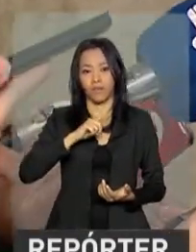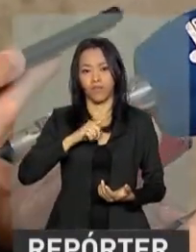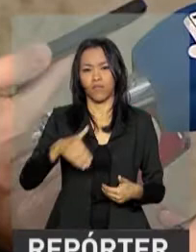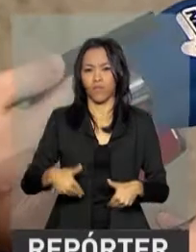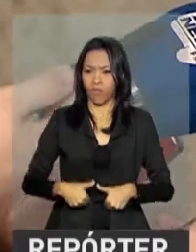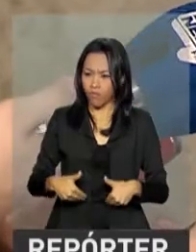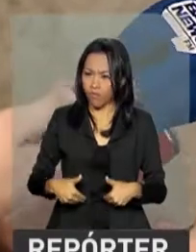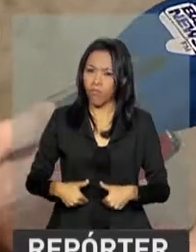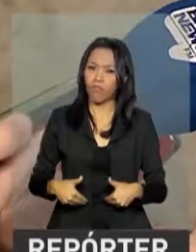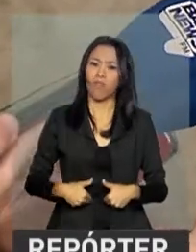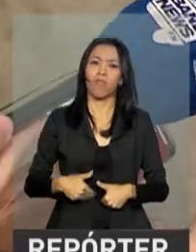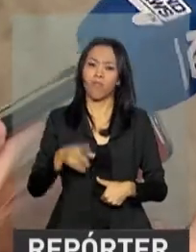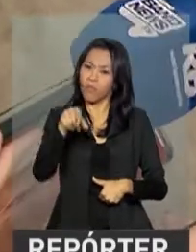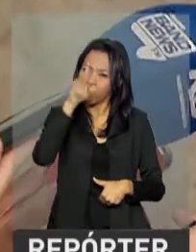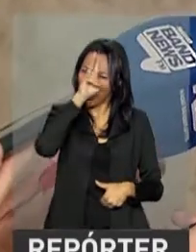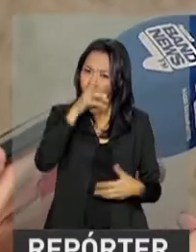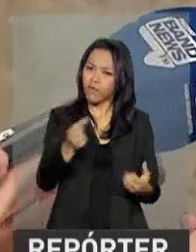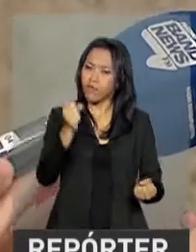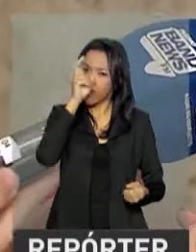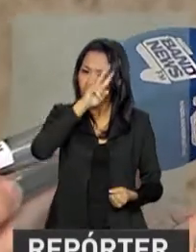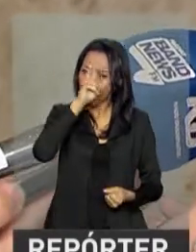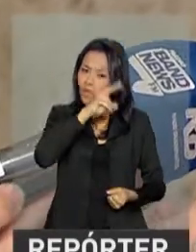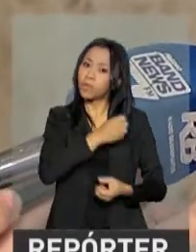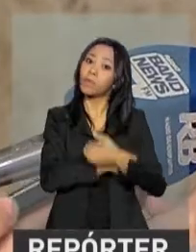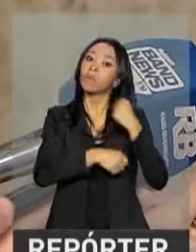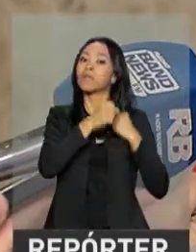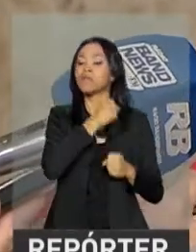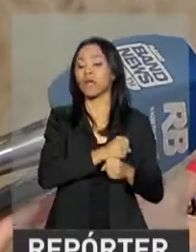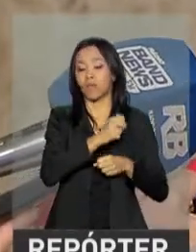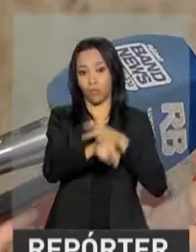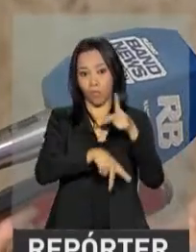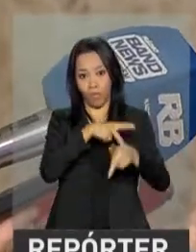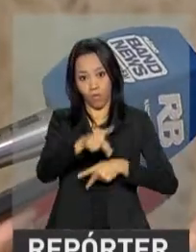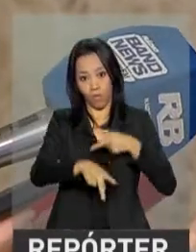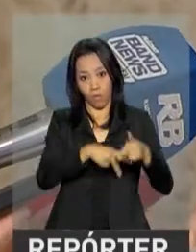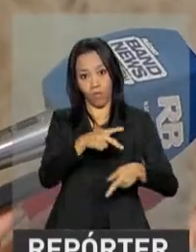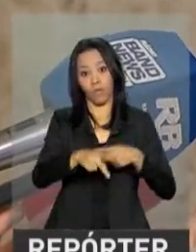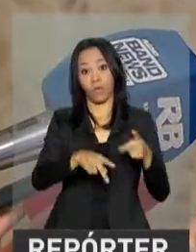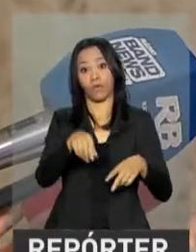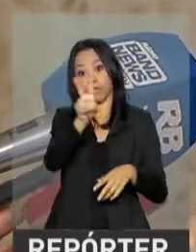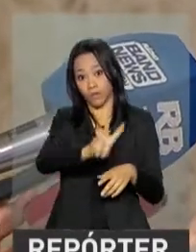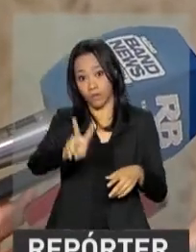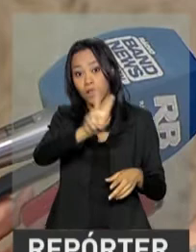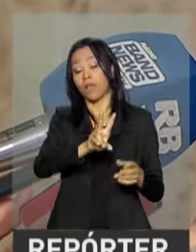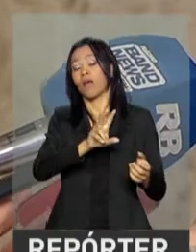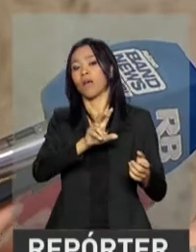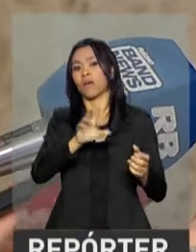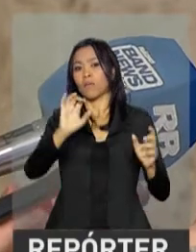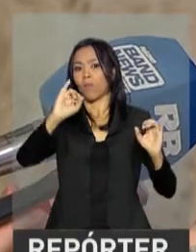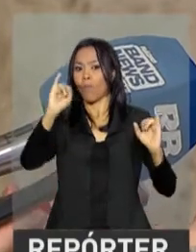fome. Vamos lembrar que no ano passado a população venezuelana emagreceu em média